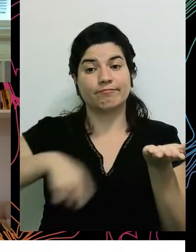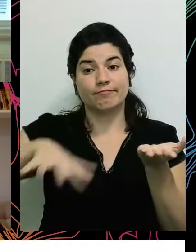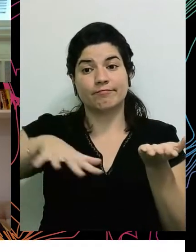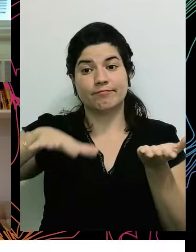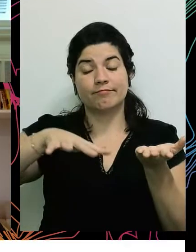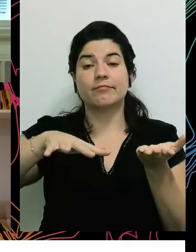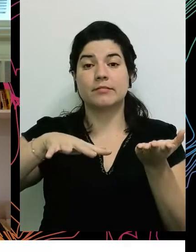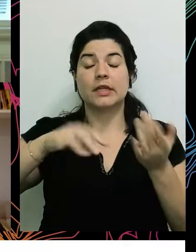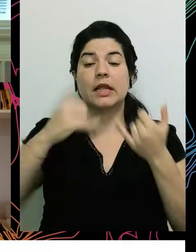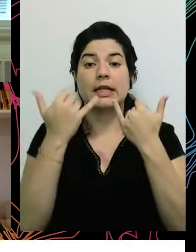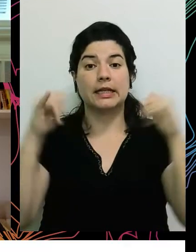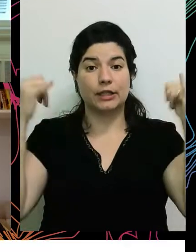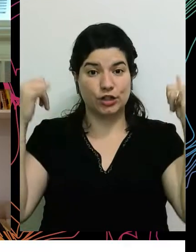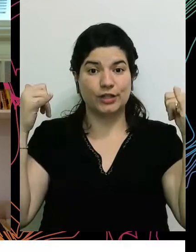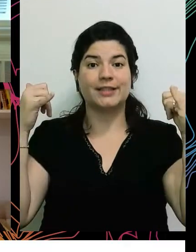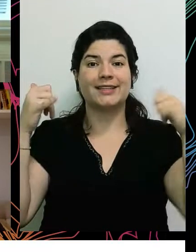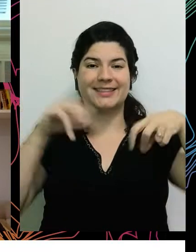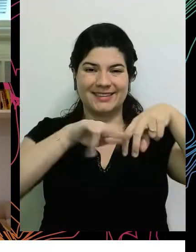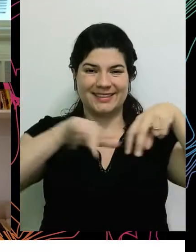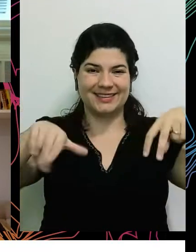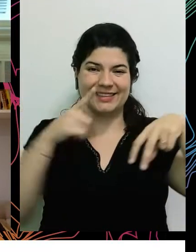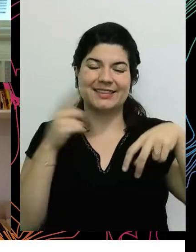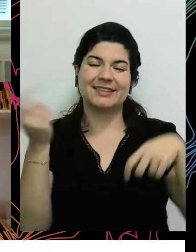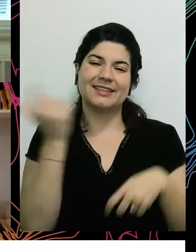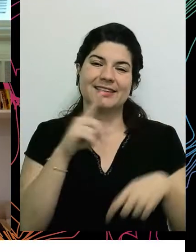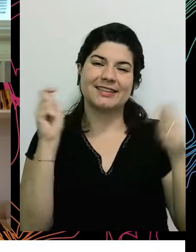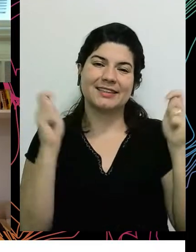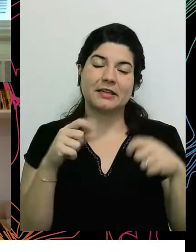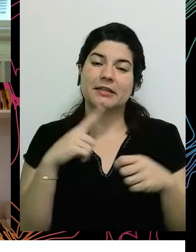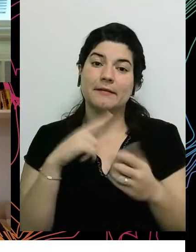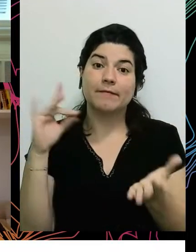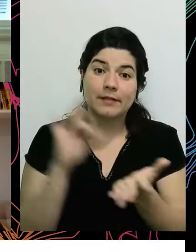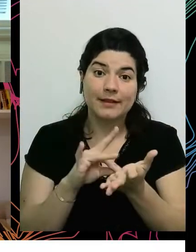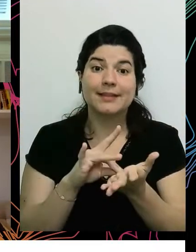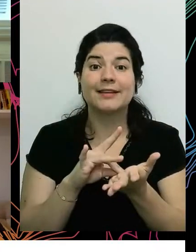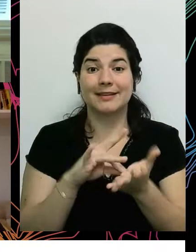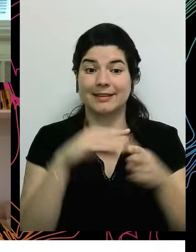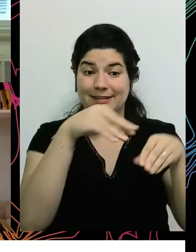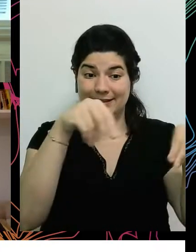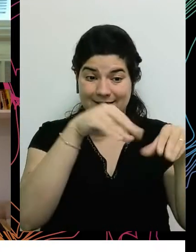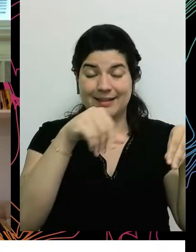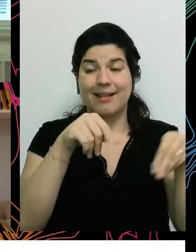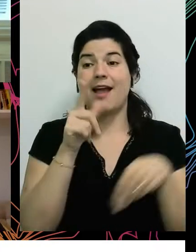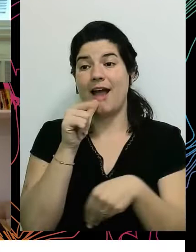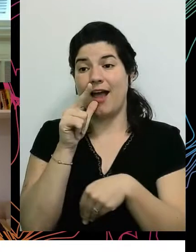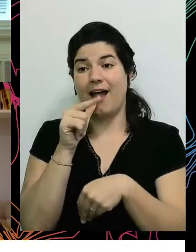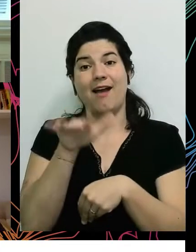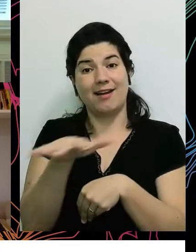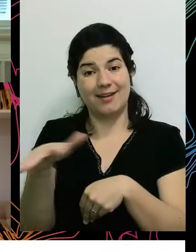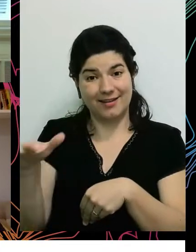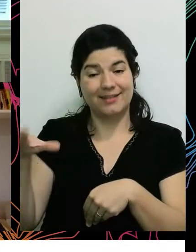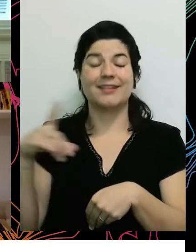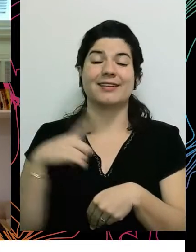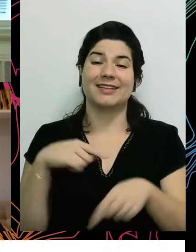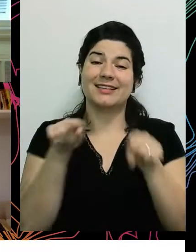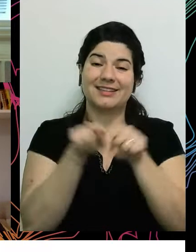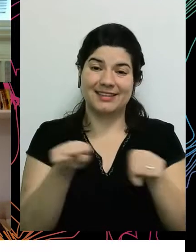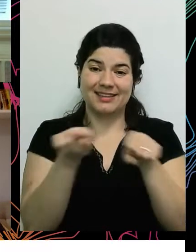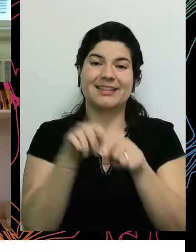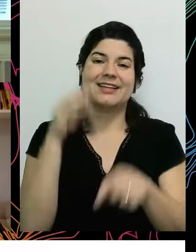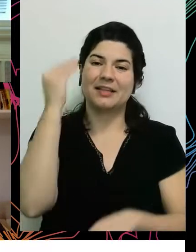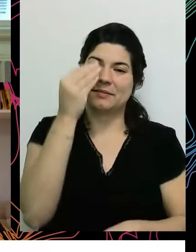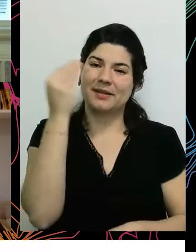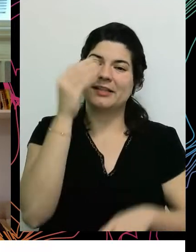energia. Lembrando que a gente tem realidades, então, terrestres e atividades marítimas, que acho que nos impõem aí desafios um